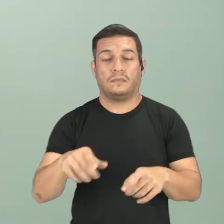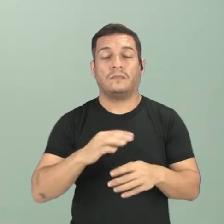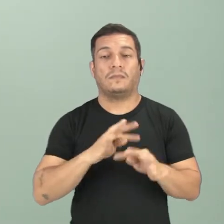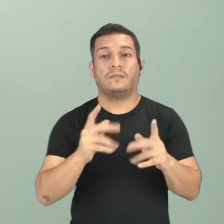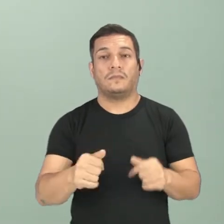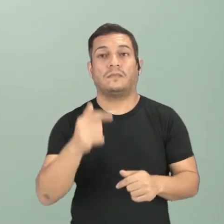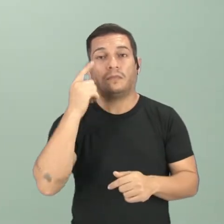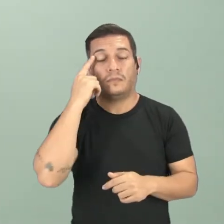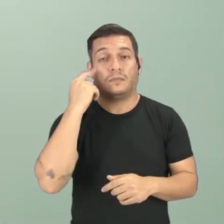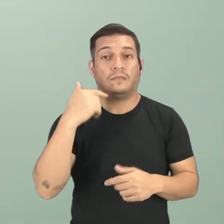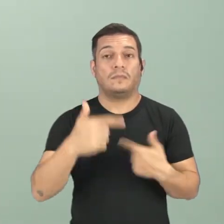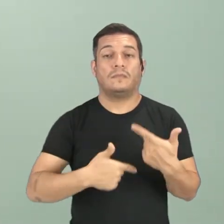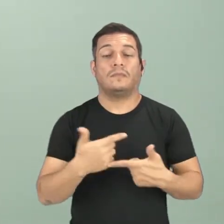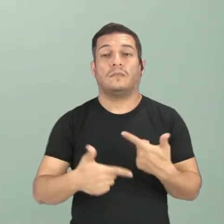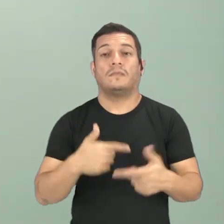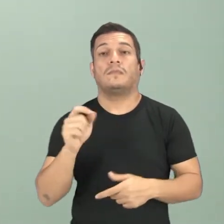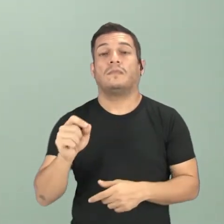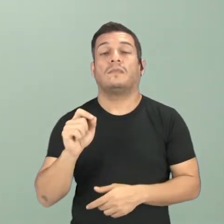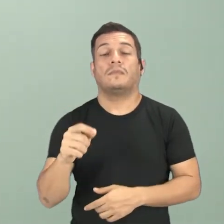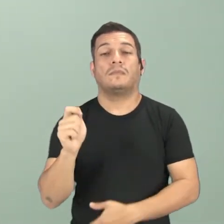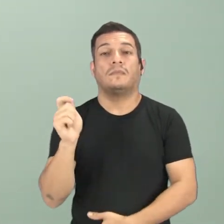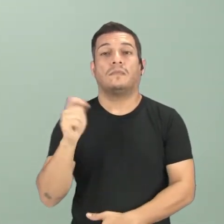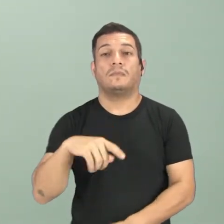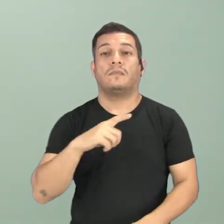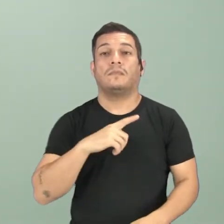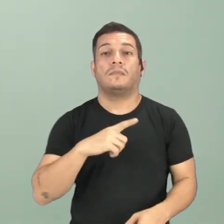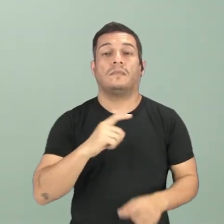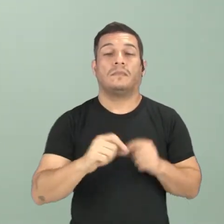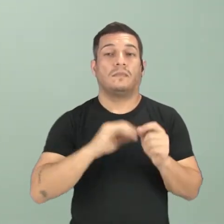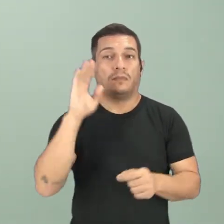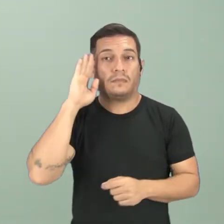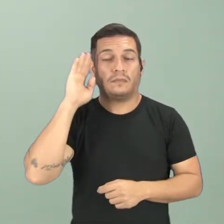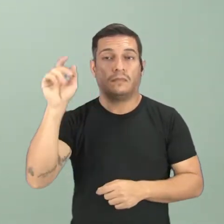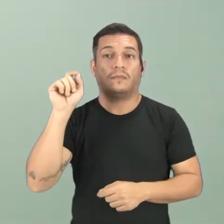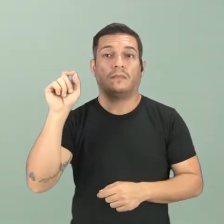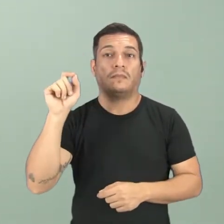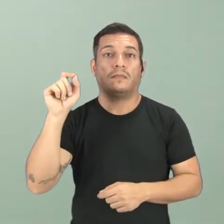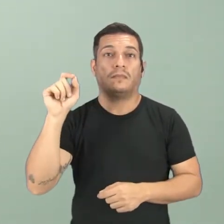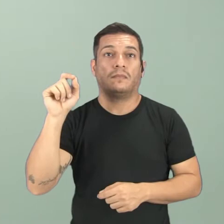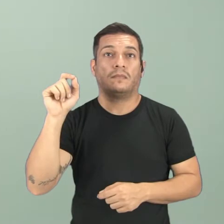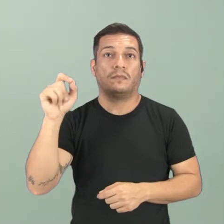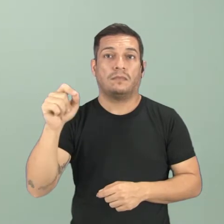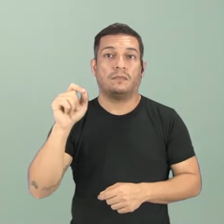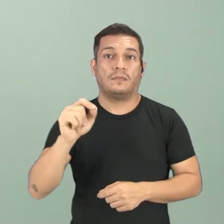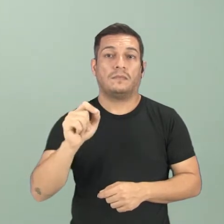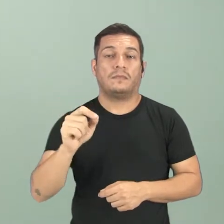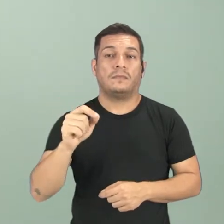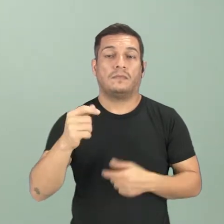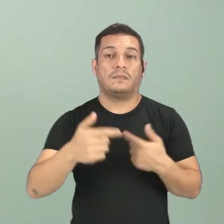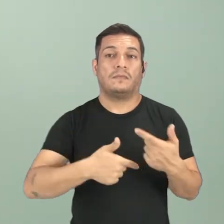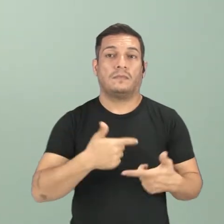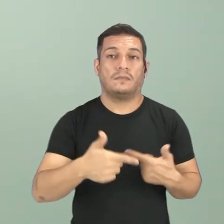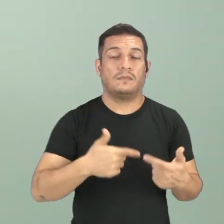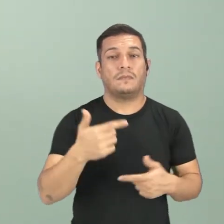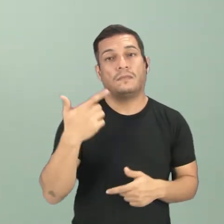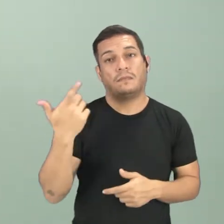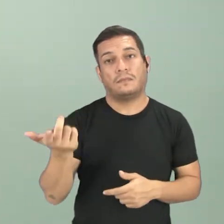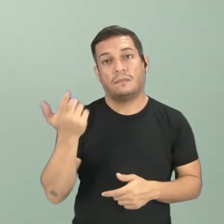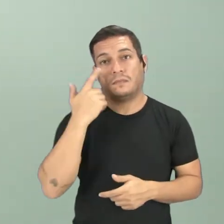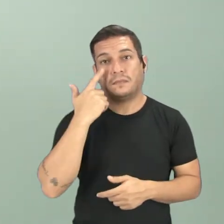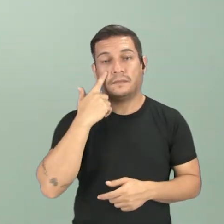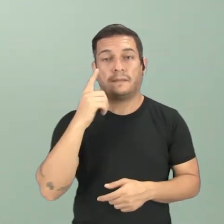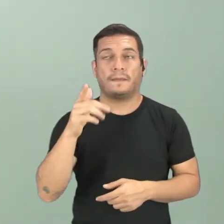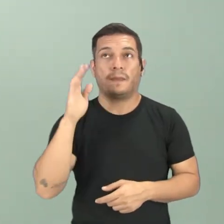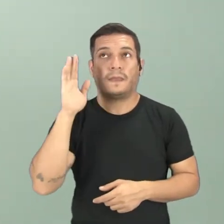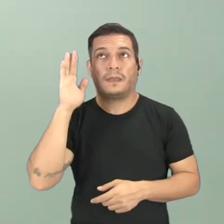todos aqueles trabalhadores que possuem como principal meio de produção, ou, em outras palavras,